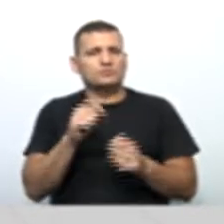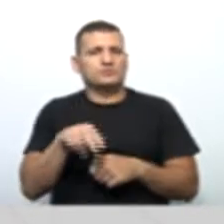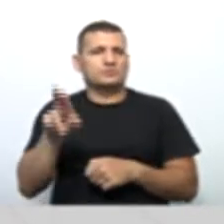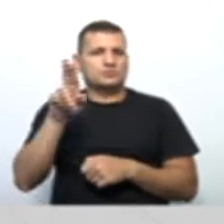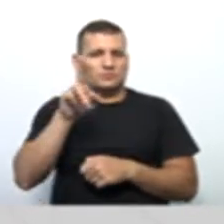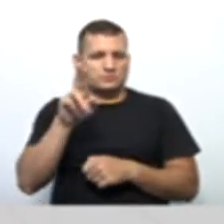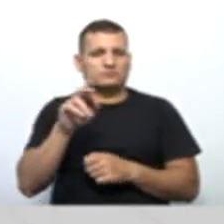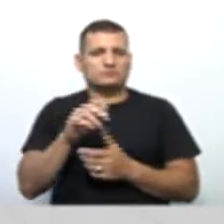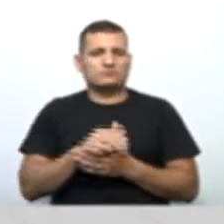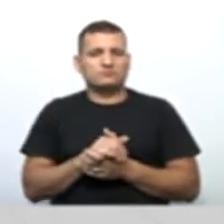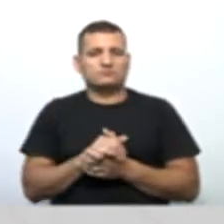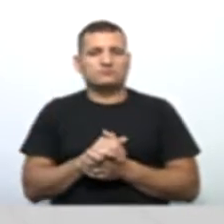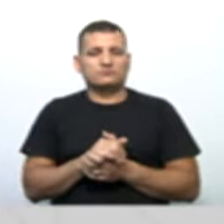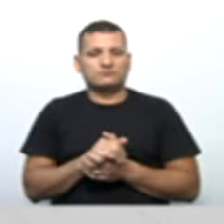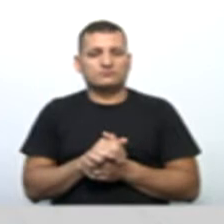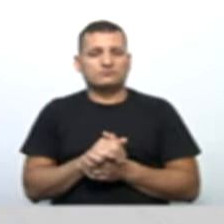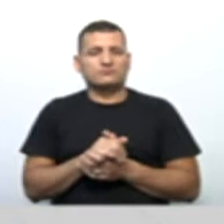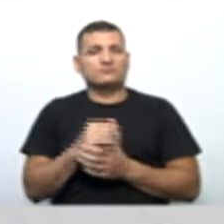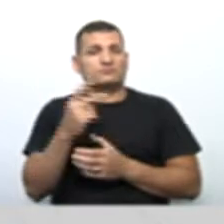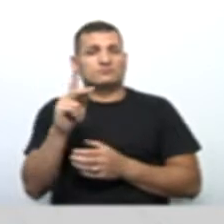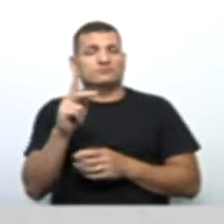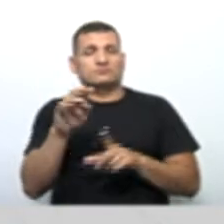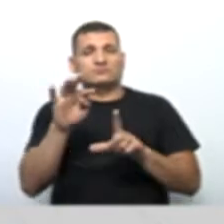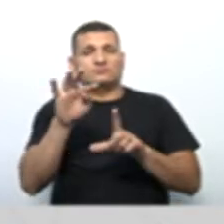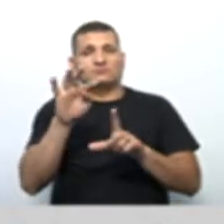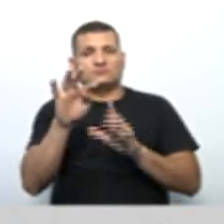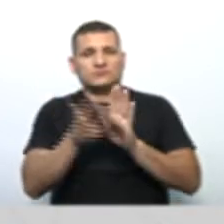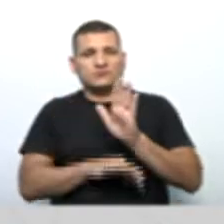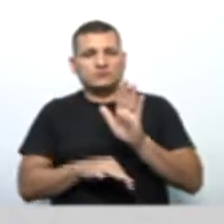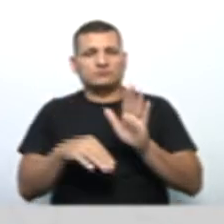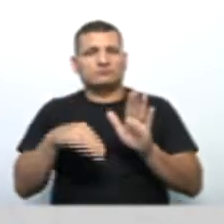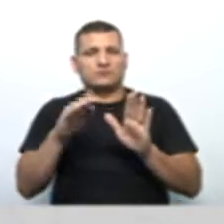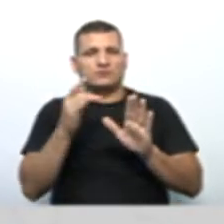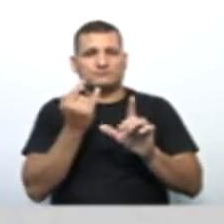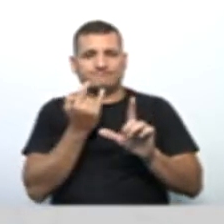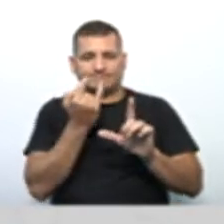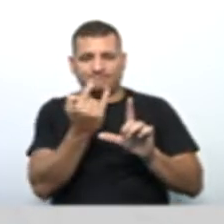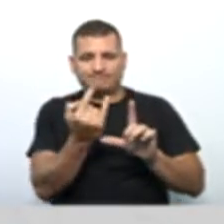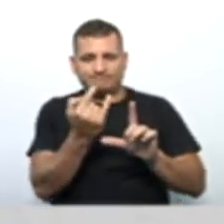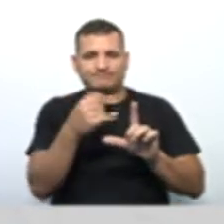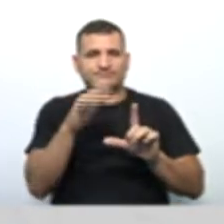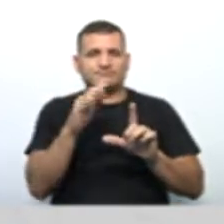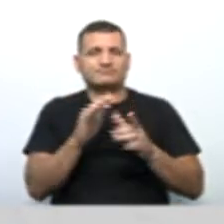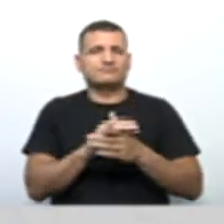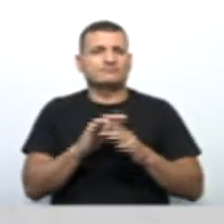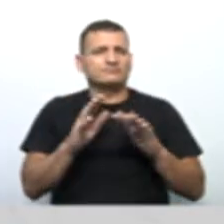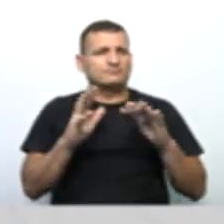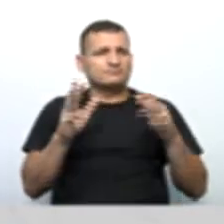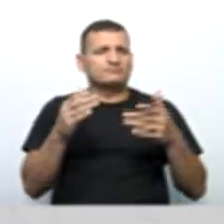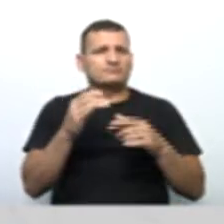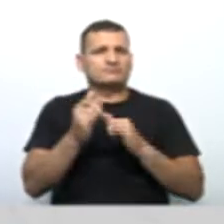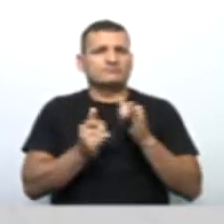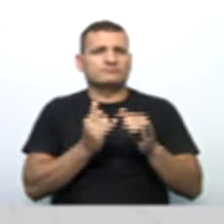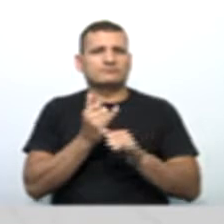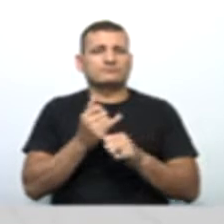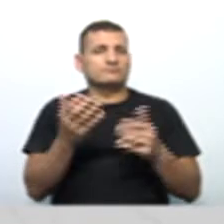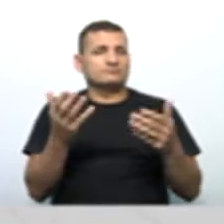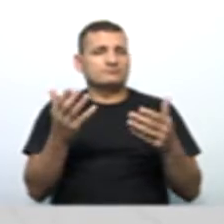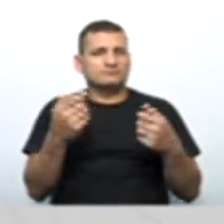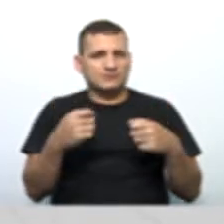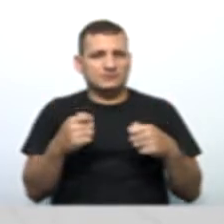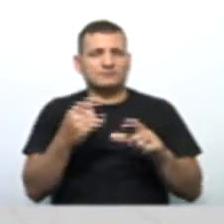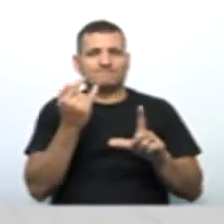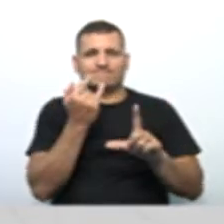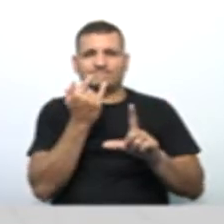torná los aqui ó mas atraentes cara tudo na internet hoje em dia tem que ser atrativo